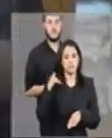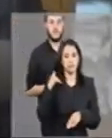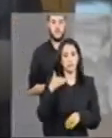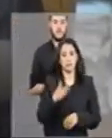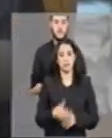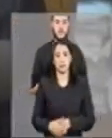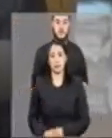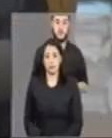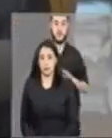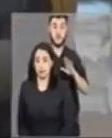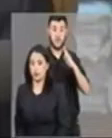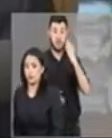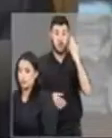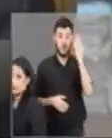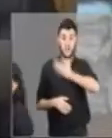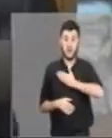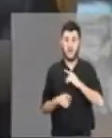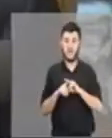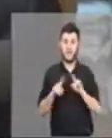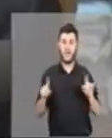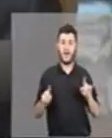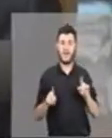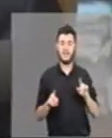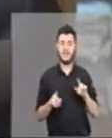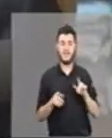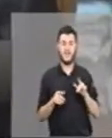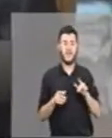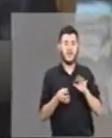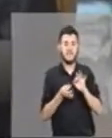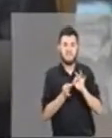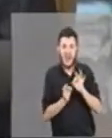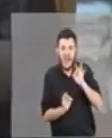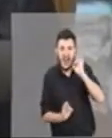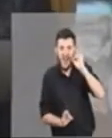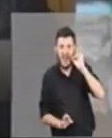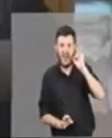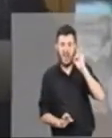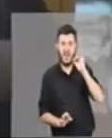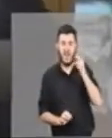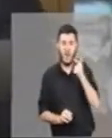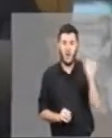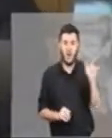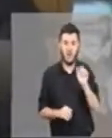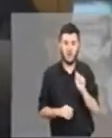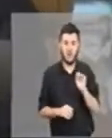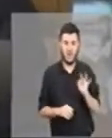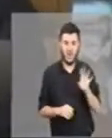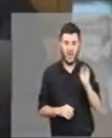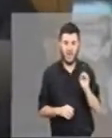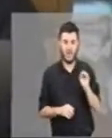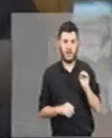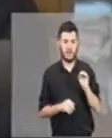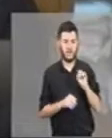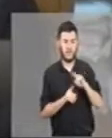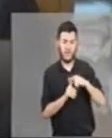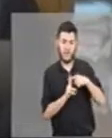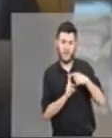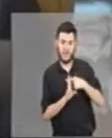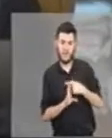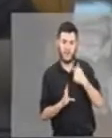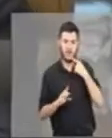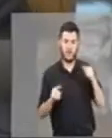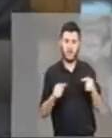se estende a todos os demais atos do processo que não guardem conexão com essa